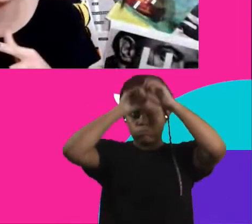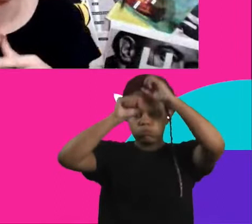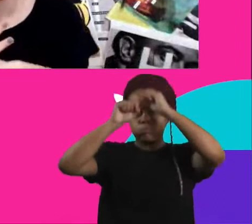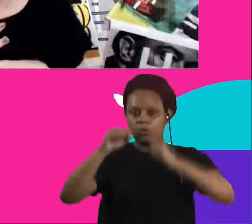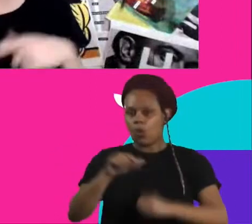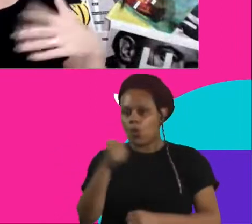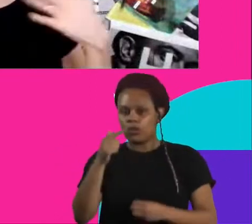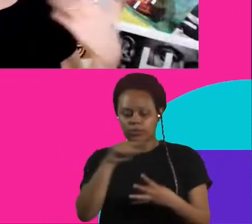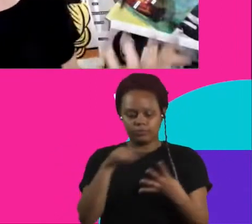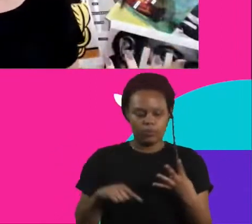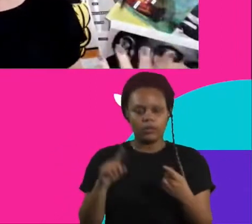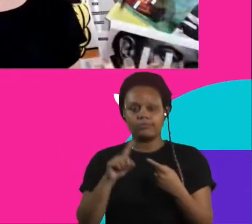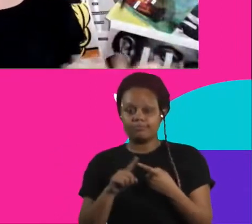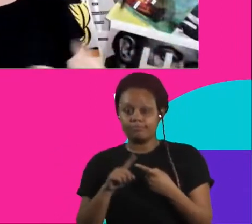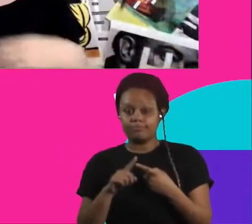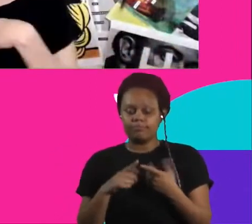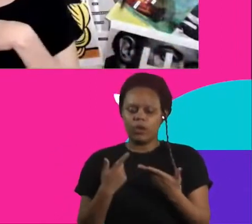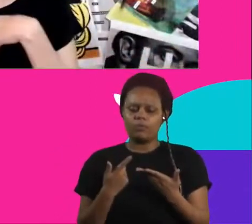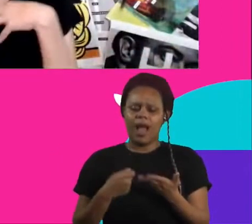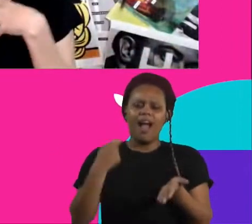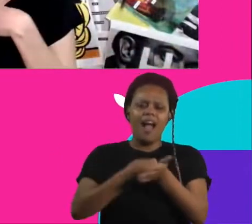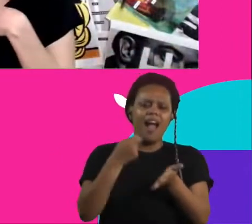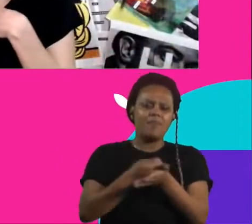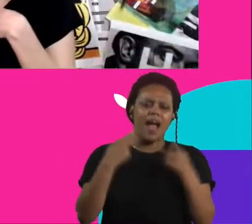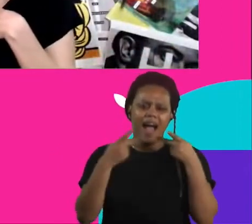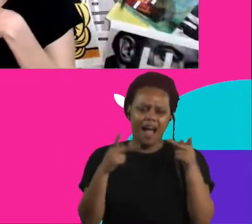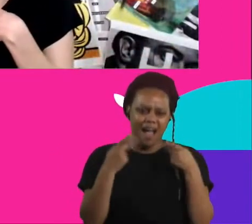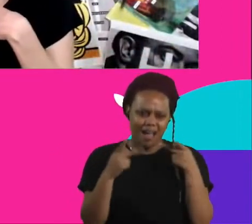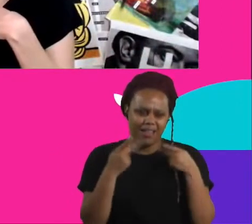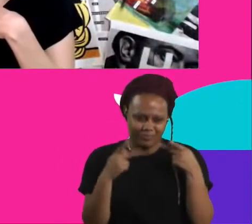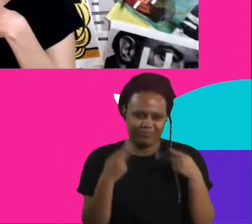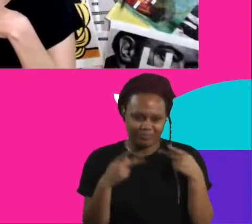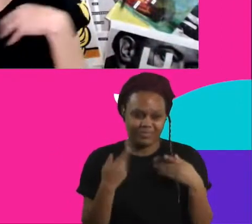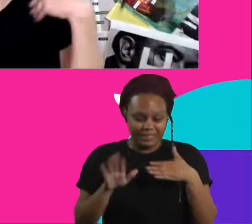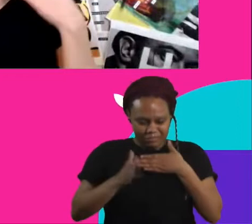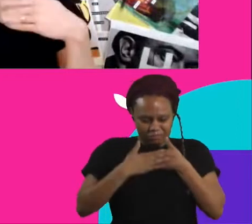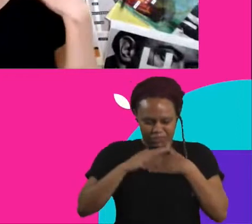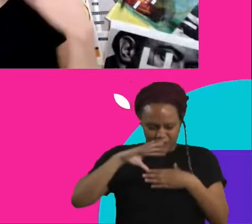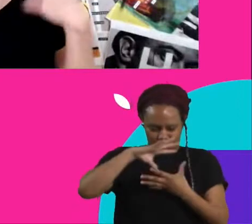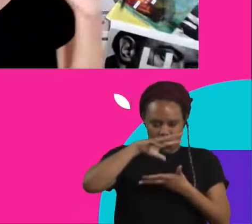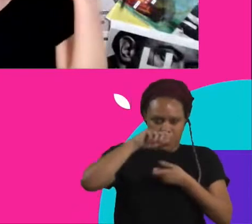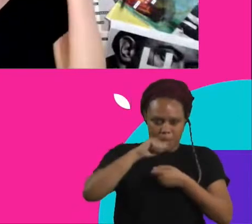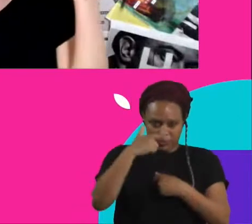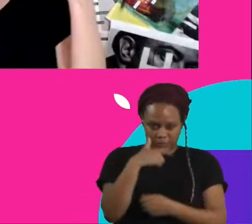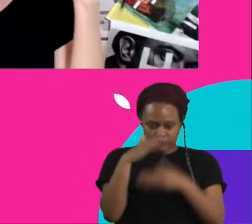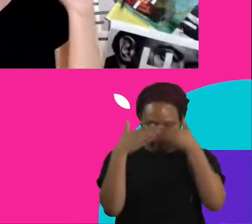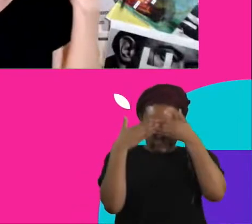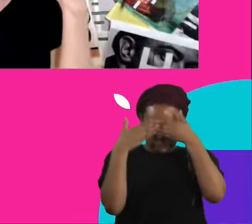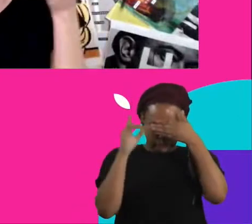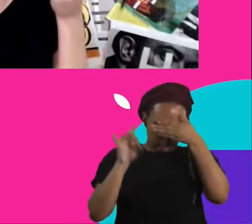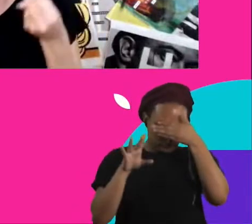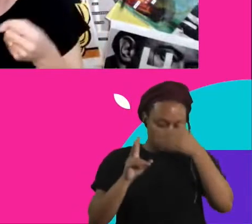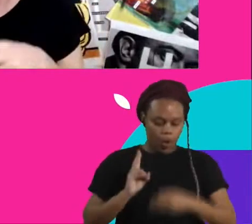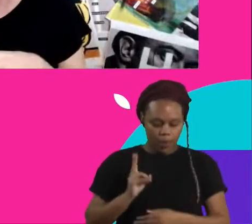outras quatro, que é o pregador, ou seja, uma pessoa que está tão fechada no mundo dela mesma que ela só repete as coisas que ela